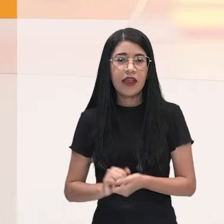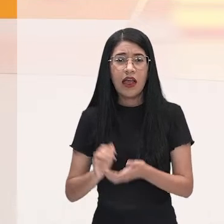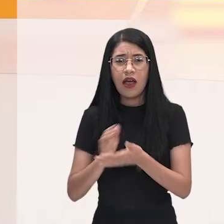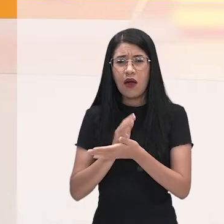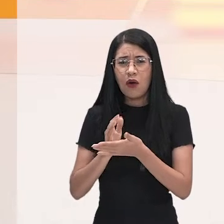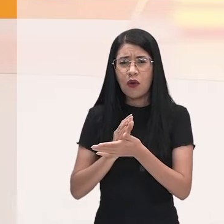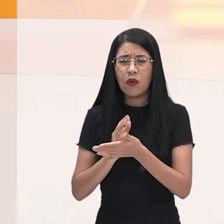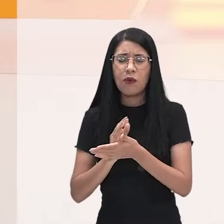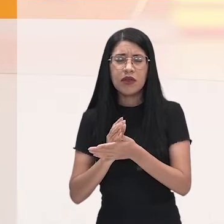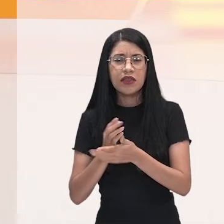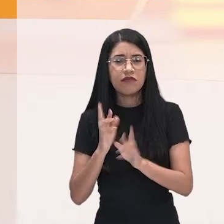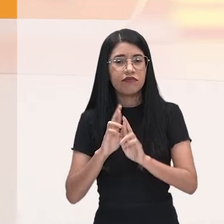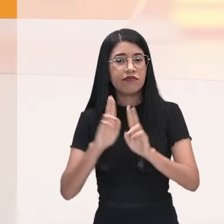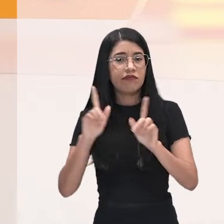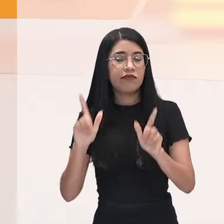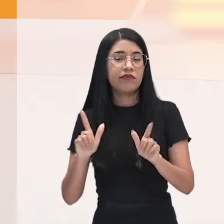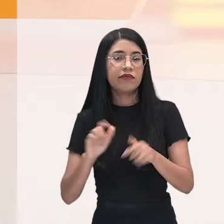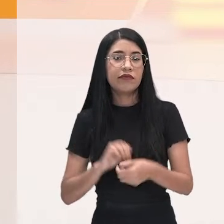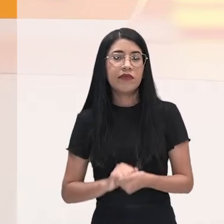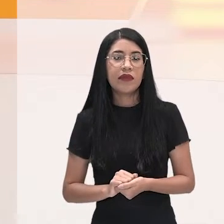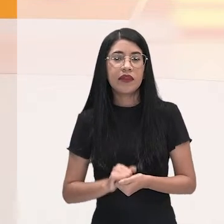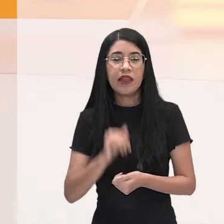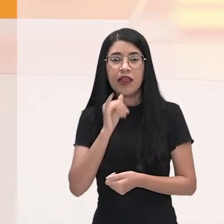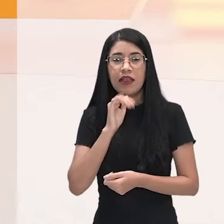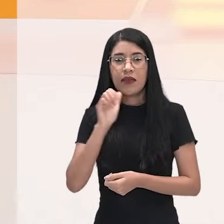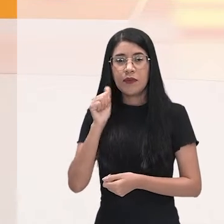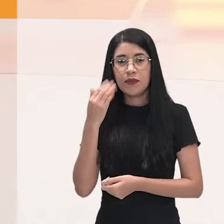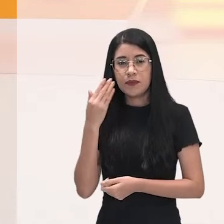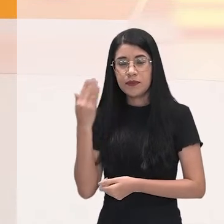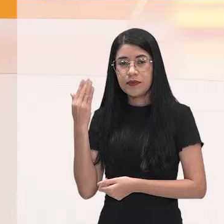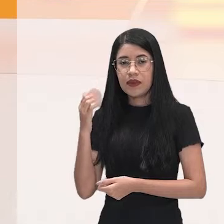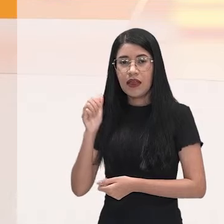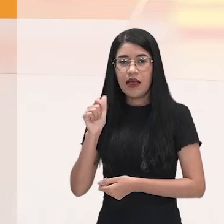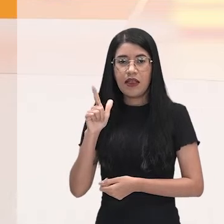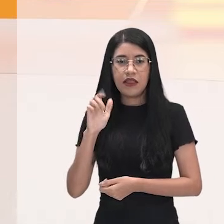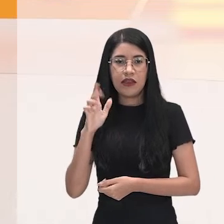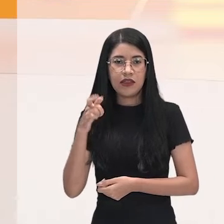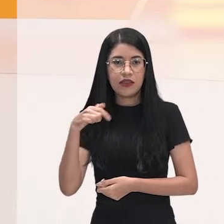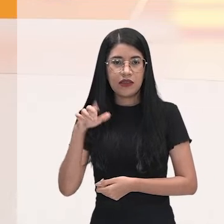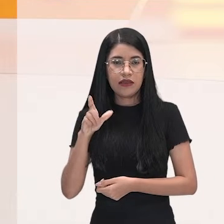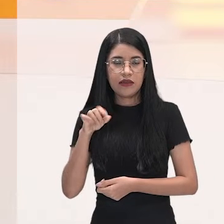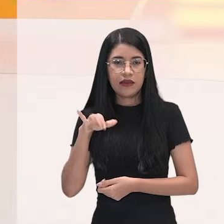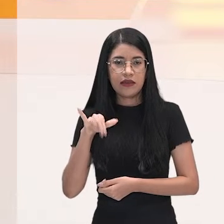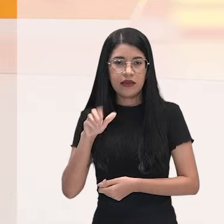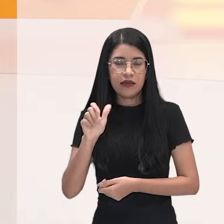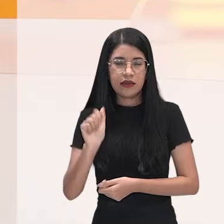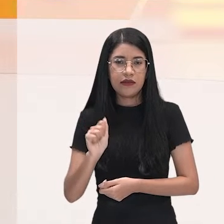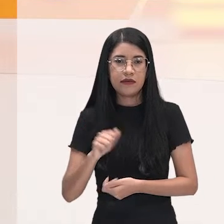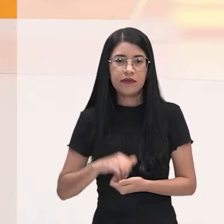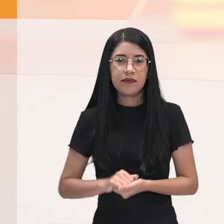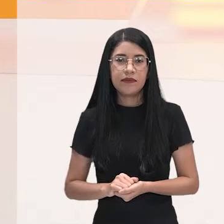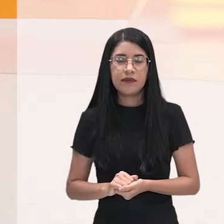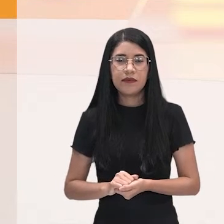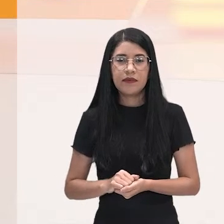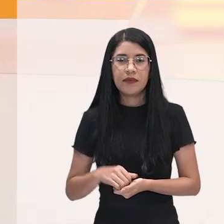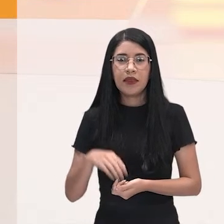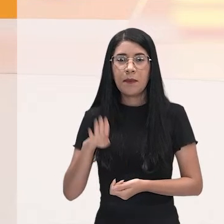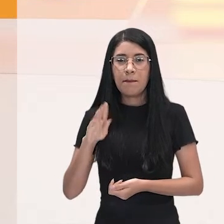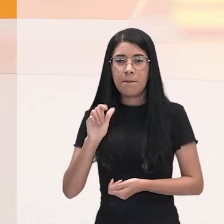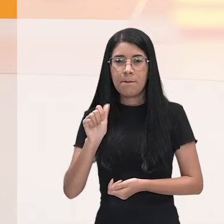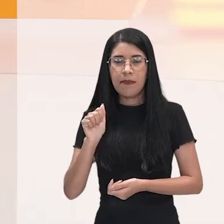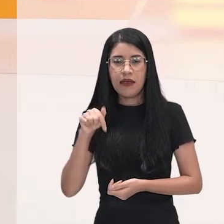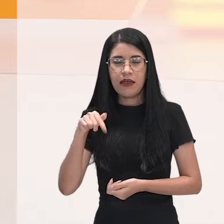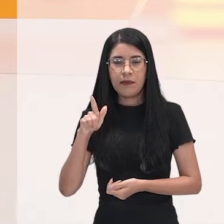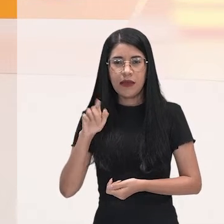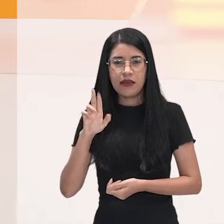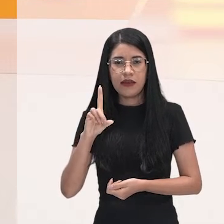bom? Tivemos cidades populosas, é claro, tá? Mas elas não eram a regra, tá? Elas eram a exceção e eram pouquíssimas, tá? Esse